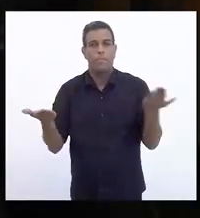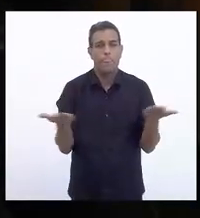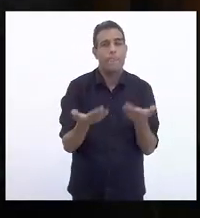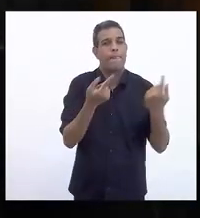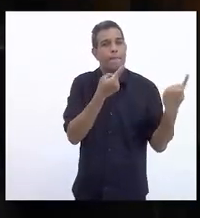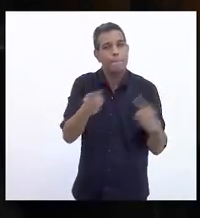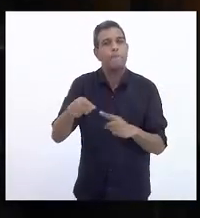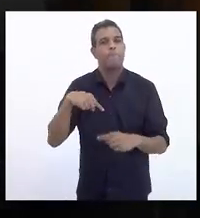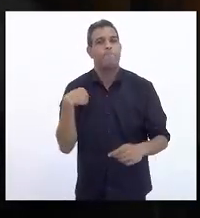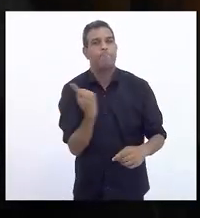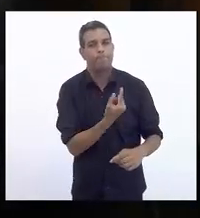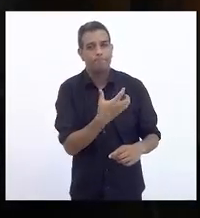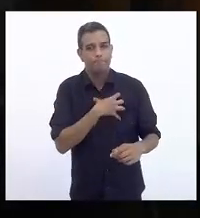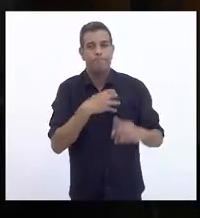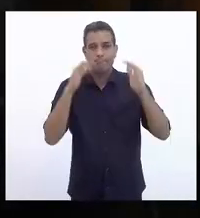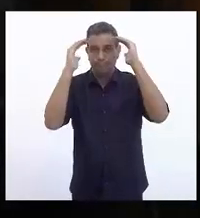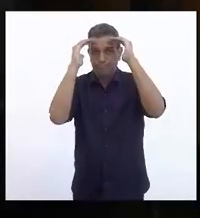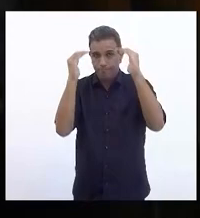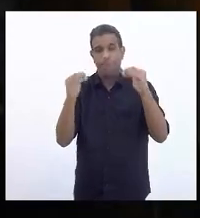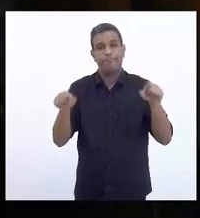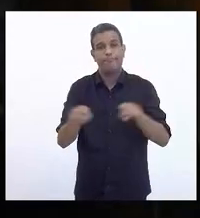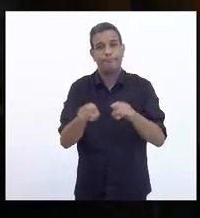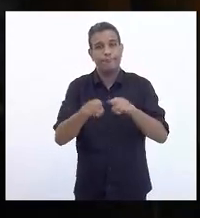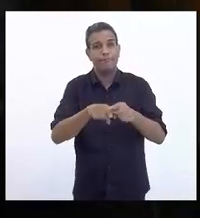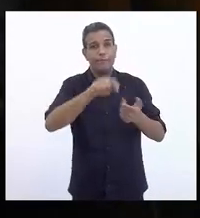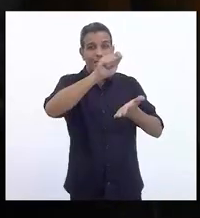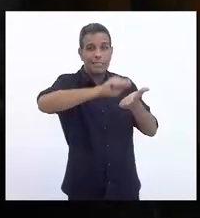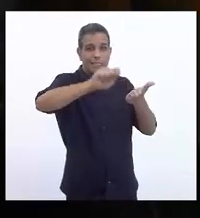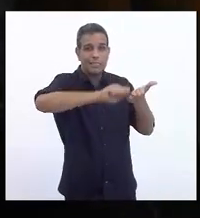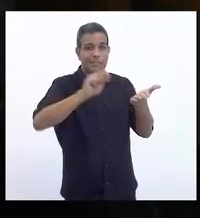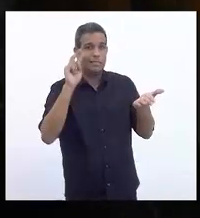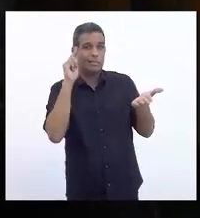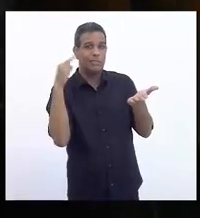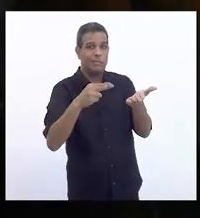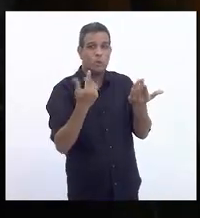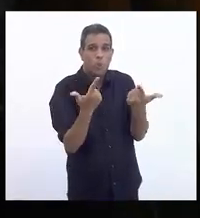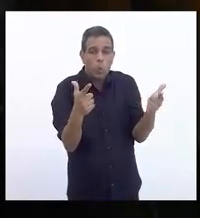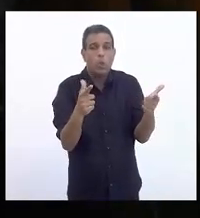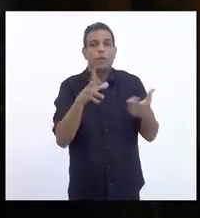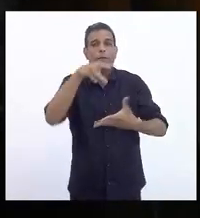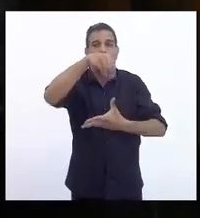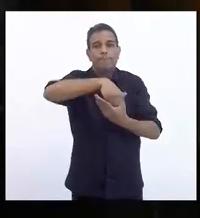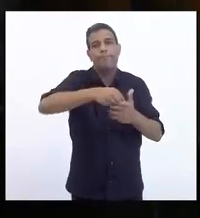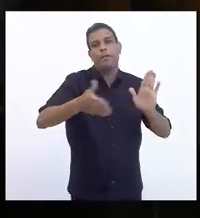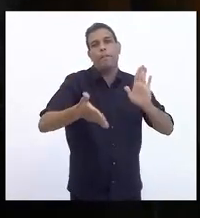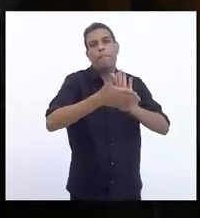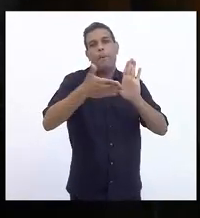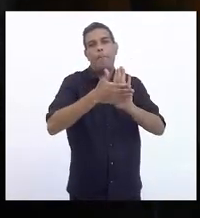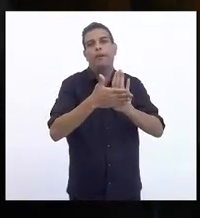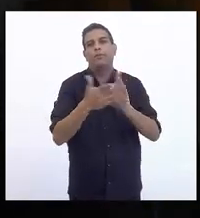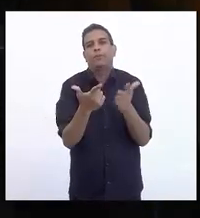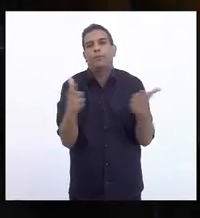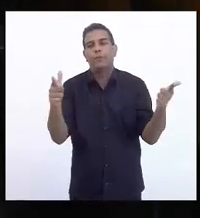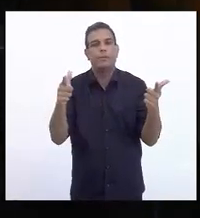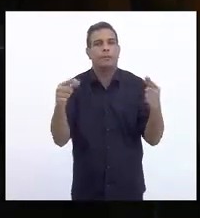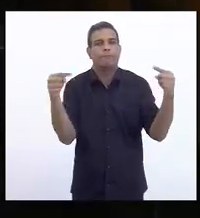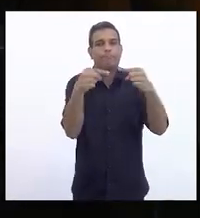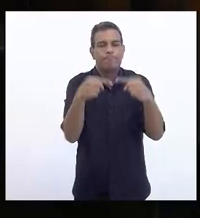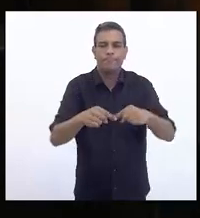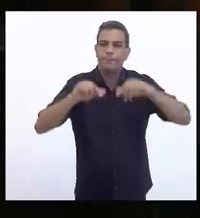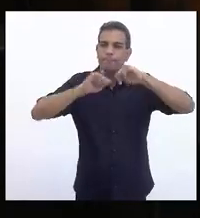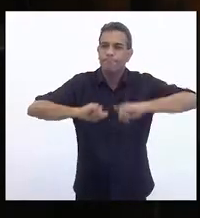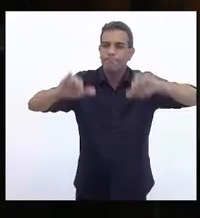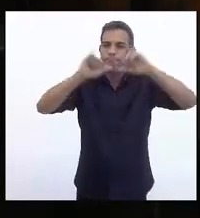divergência, temos que nos respeitar, mas isso é o que está escrito aqui. Nunca houve uma proposta do governador Cláudio Castro, nenhuma